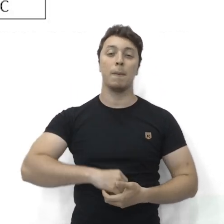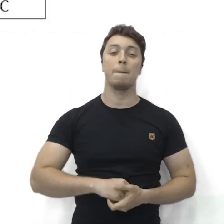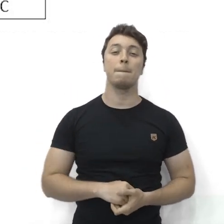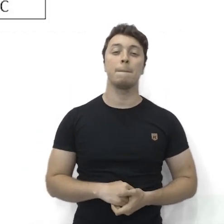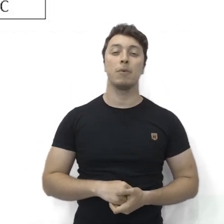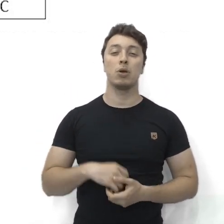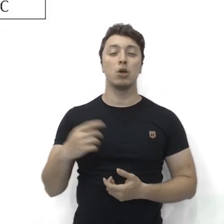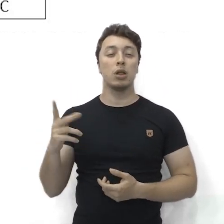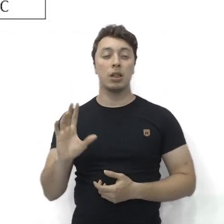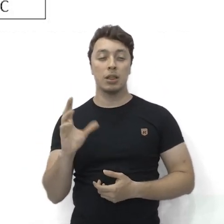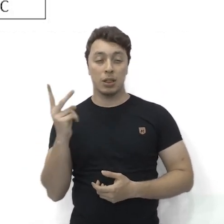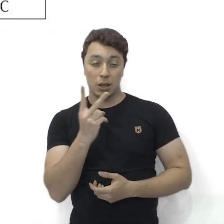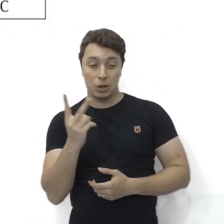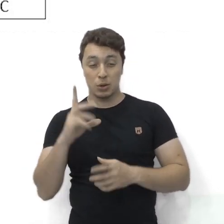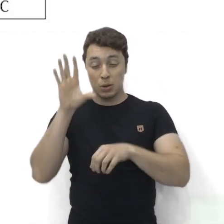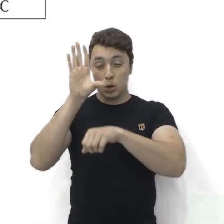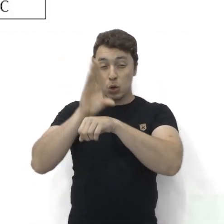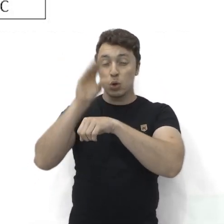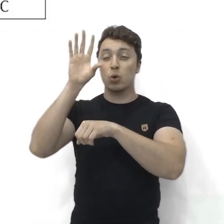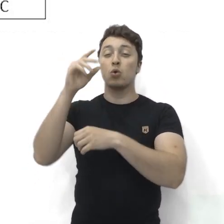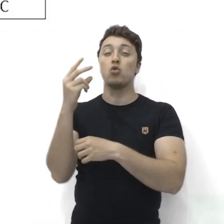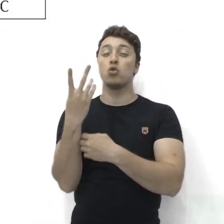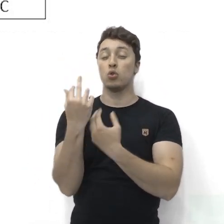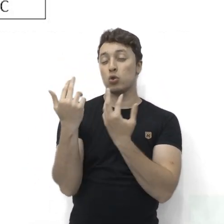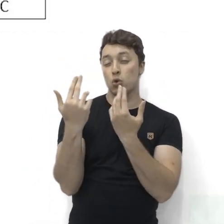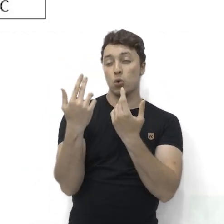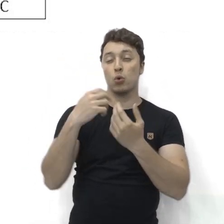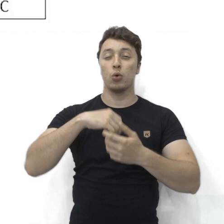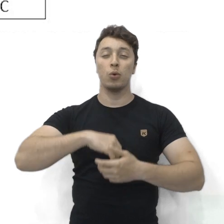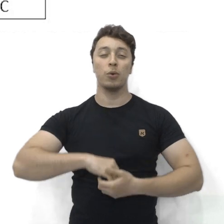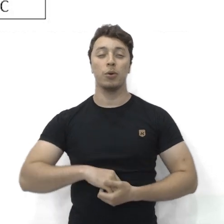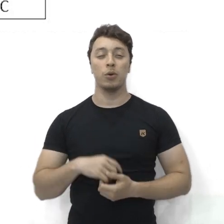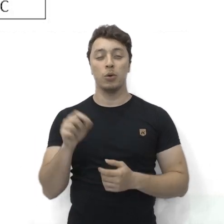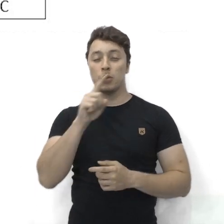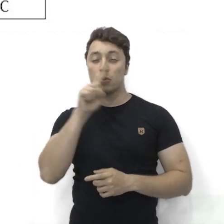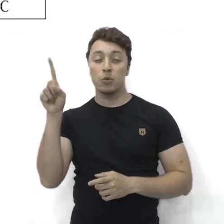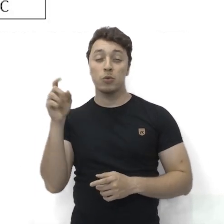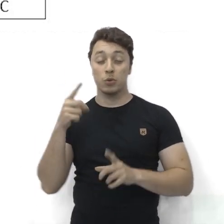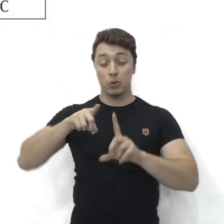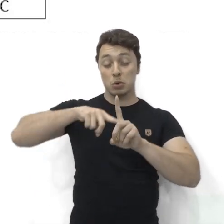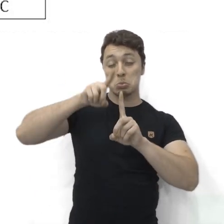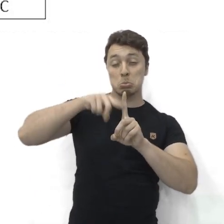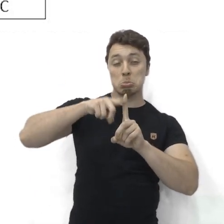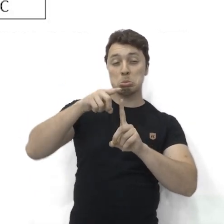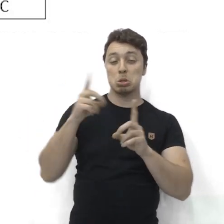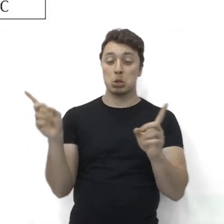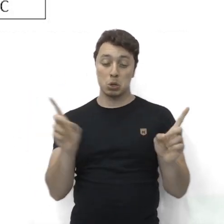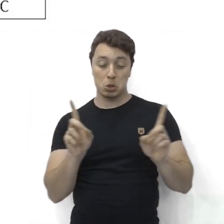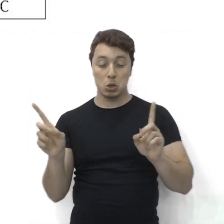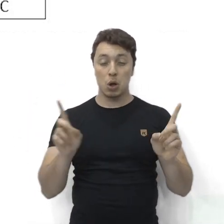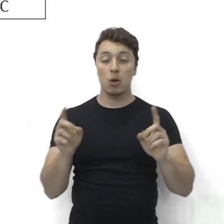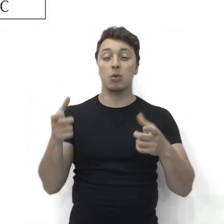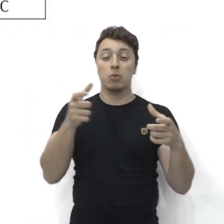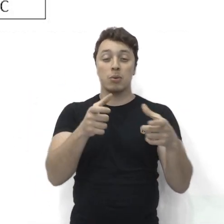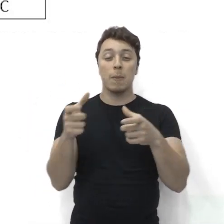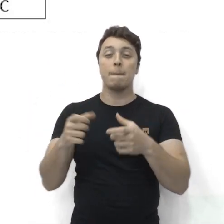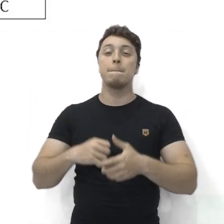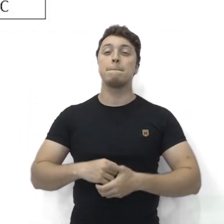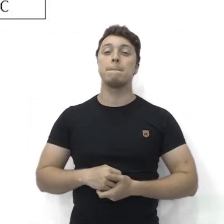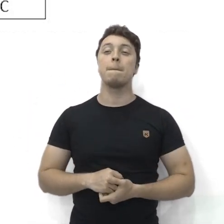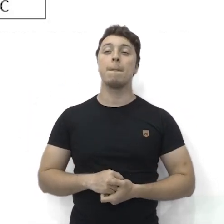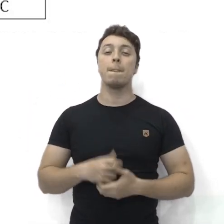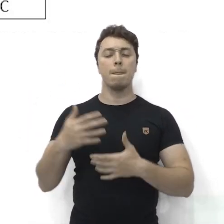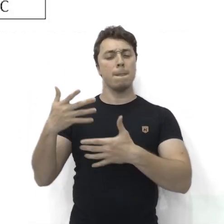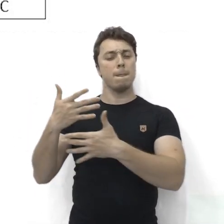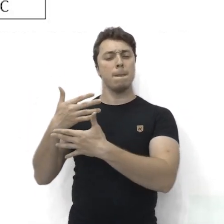no mesmo dia e horário. Veja como marcavam os termômetros dessas duas cidades. Leila, que mora